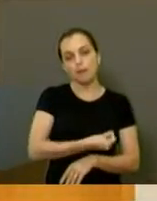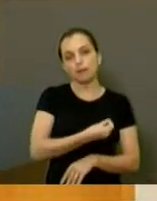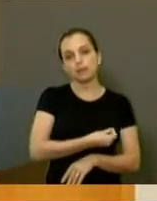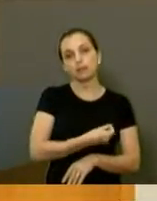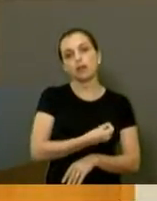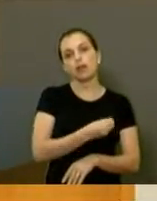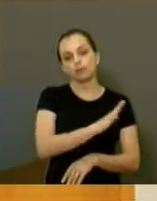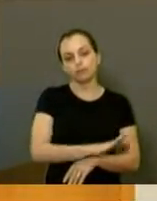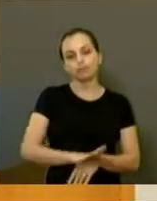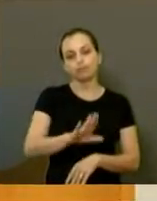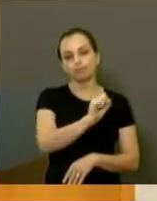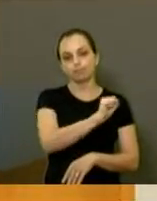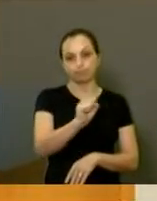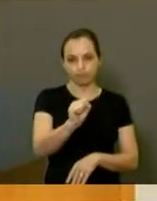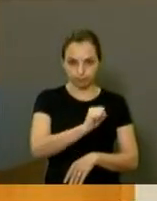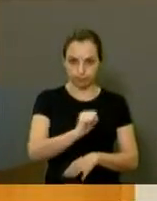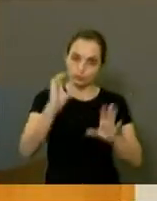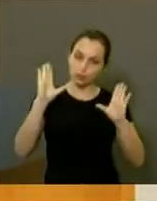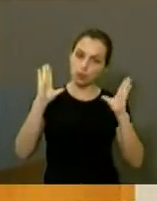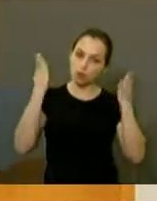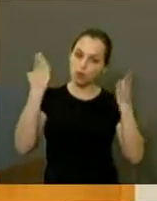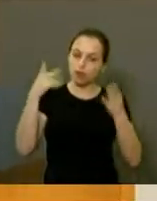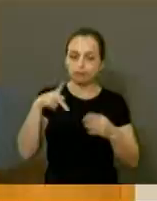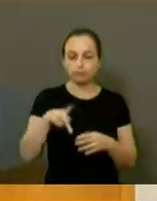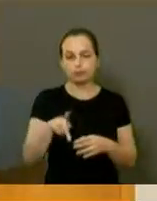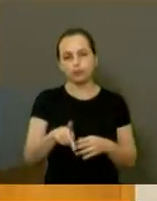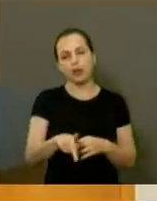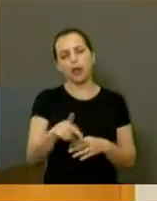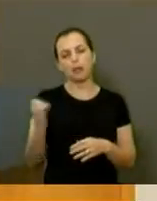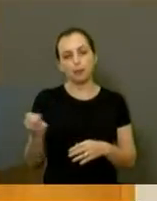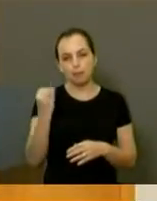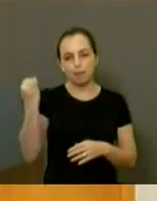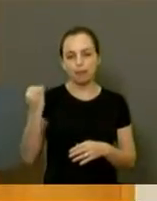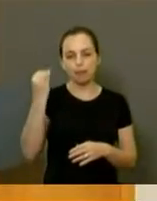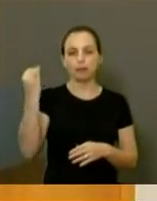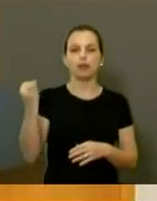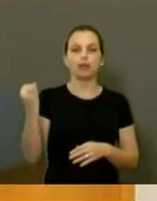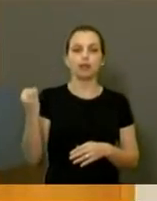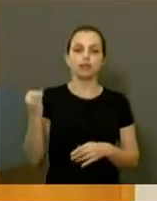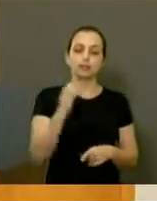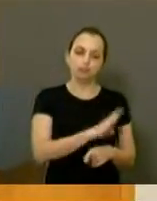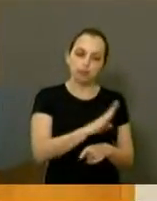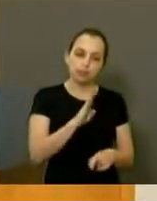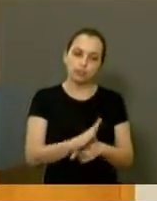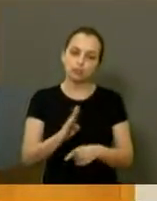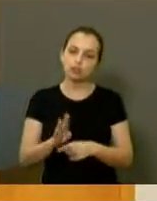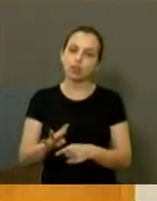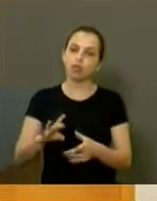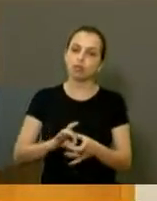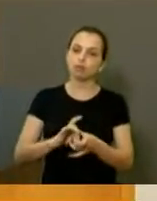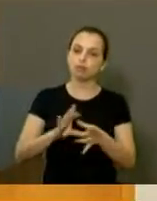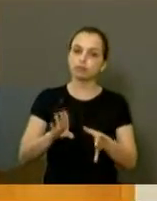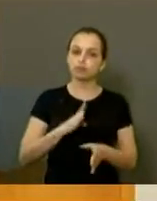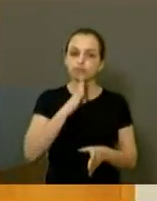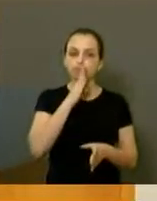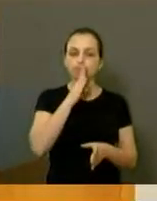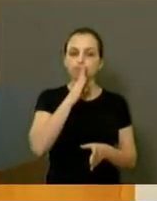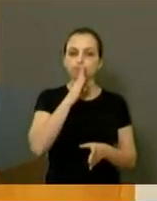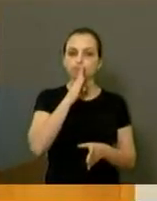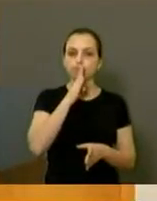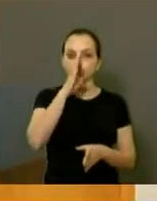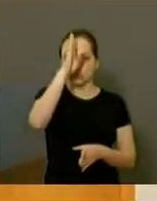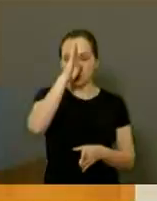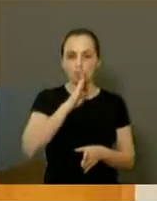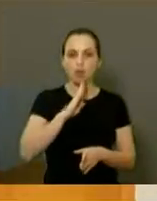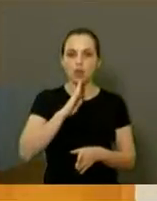do sistema no nosso evento, sempre engrandecendo, sempre prestando serviço gratuito à população. E também